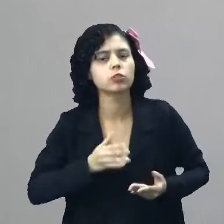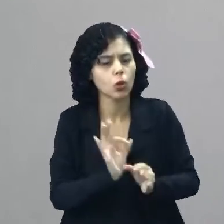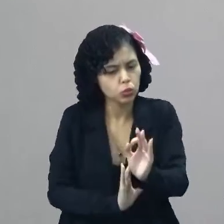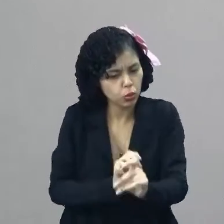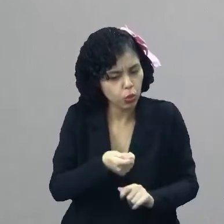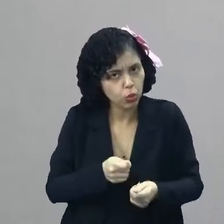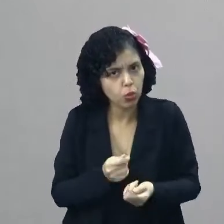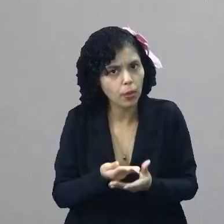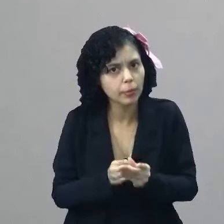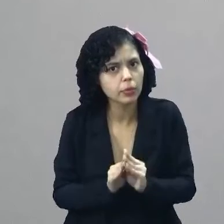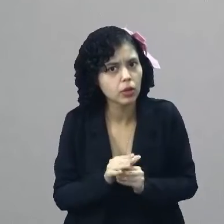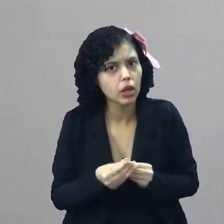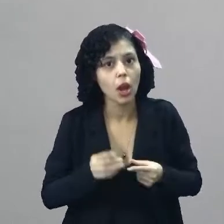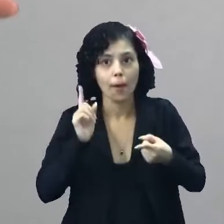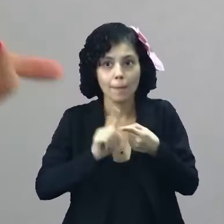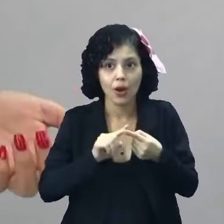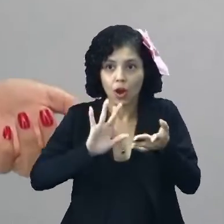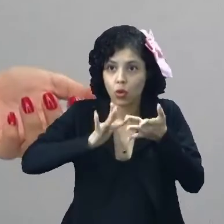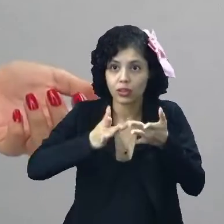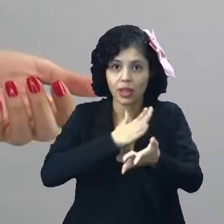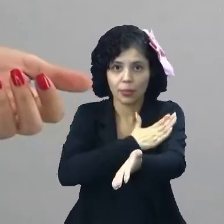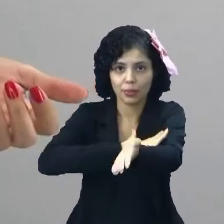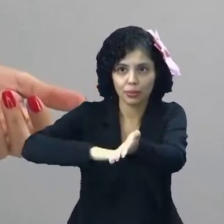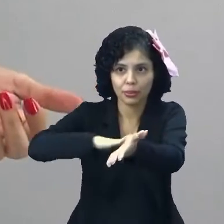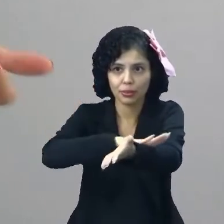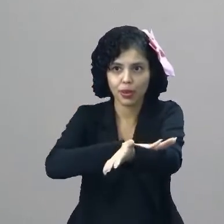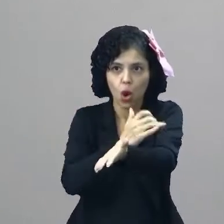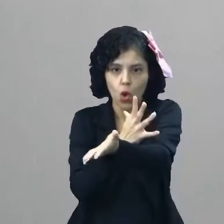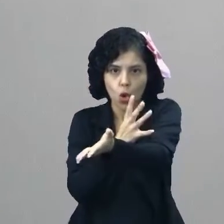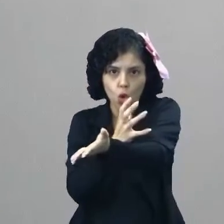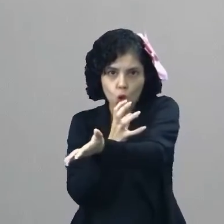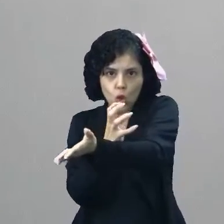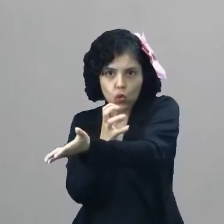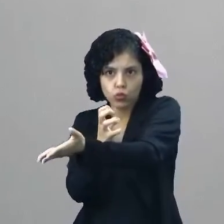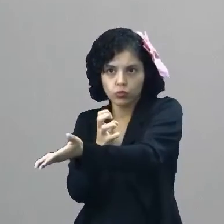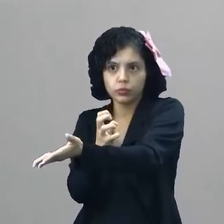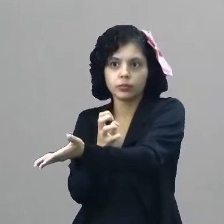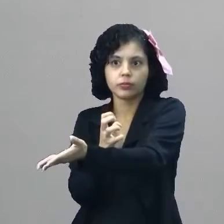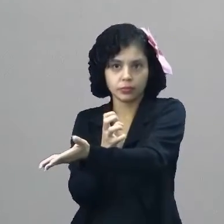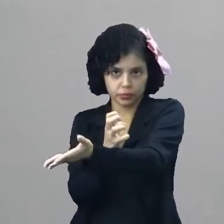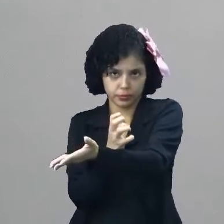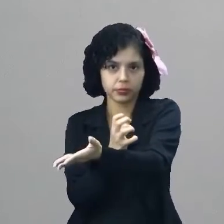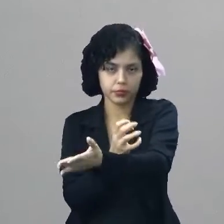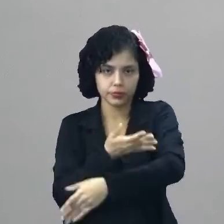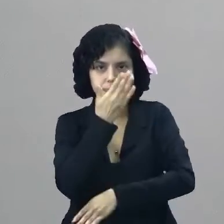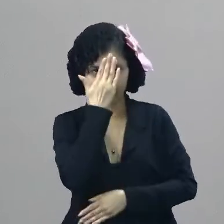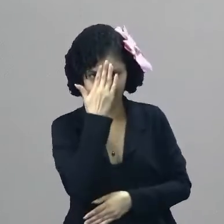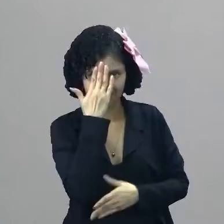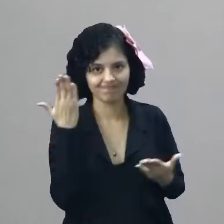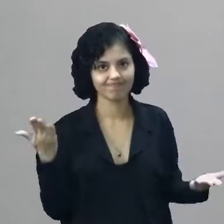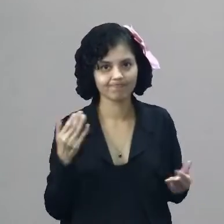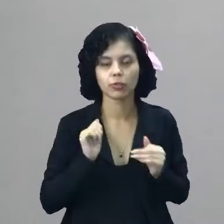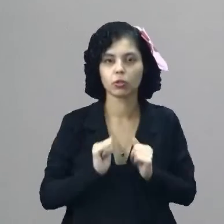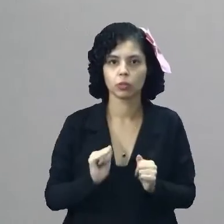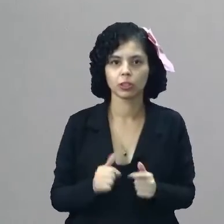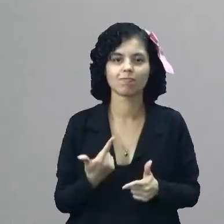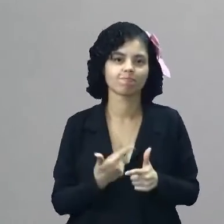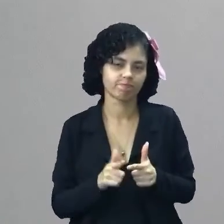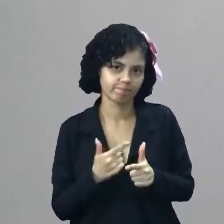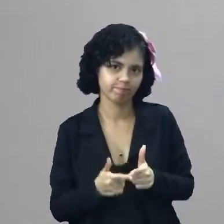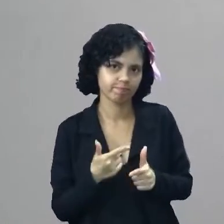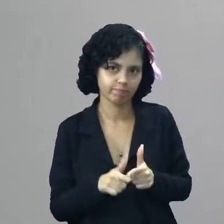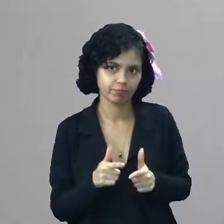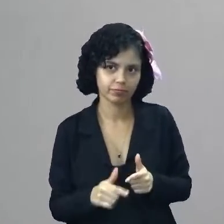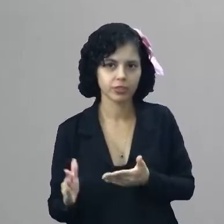hora do manuseio, porque se ele tiver contato direto com a nossa pele, por exemplo, pode ser altamente corrosivo. E isso pode trazer